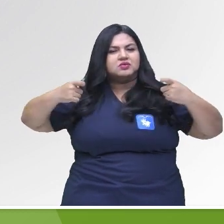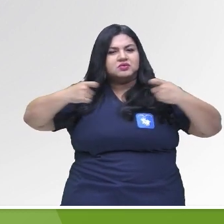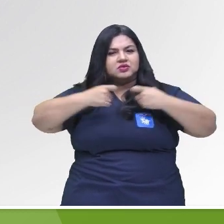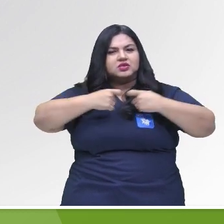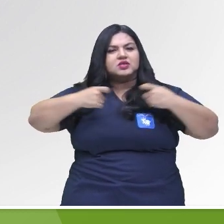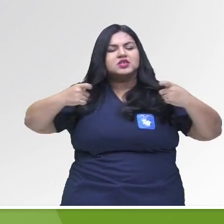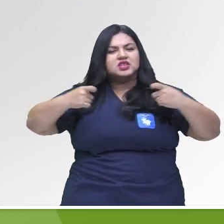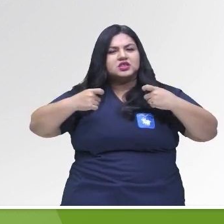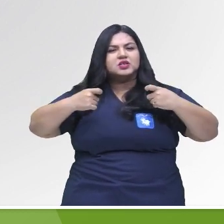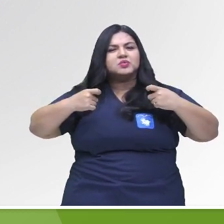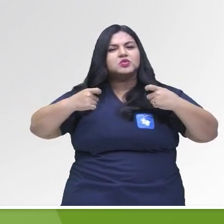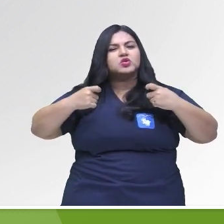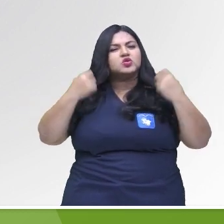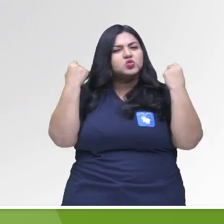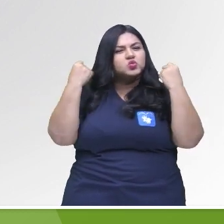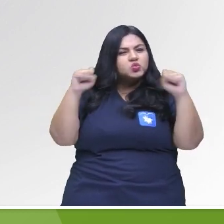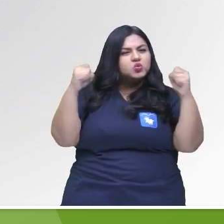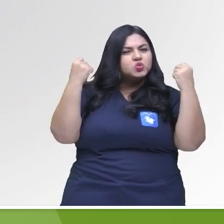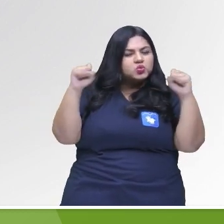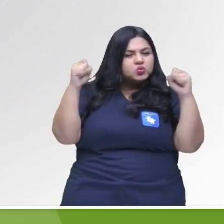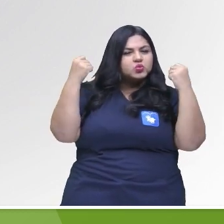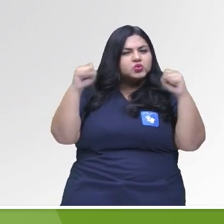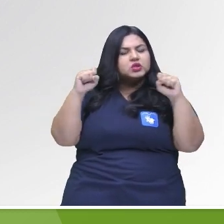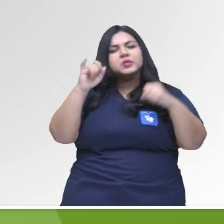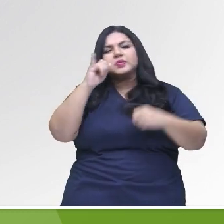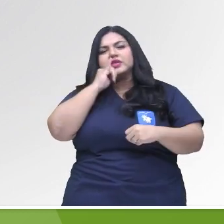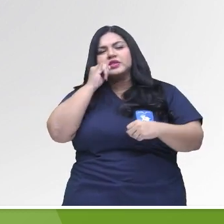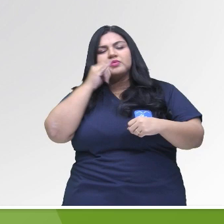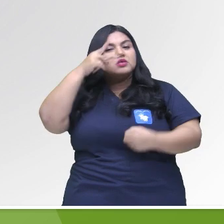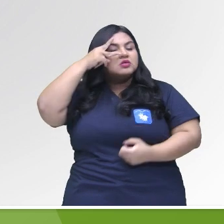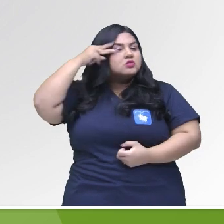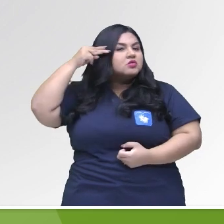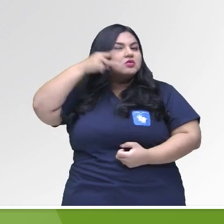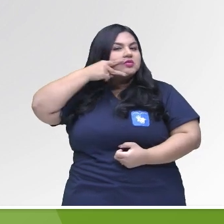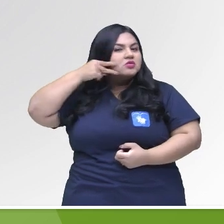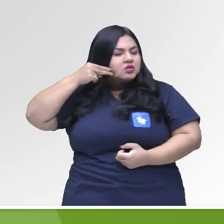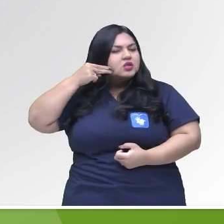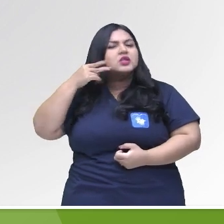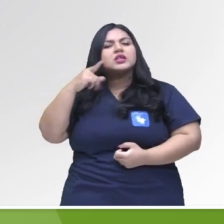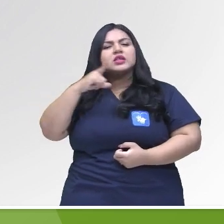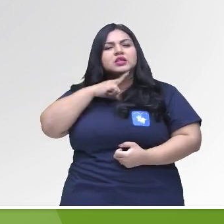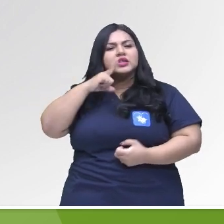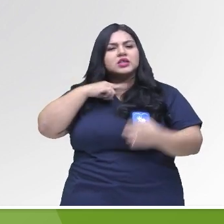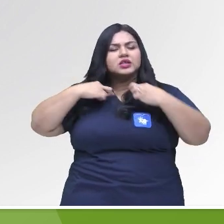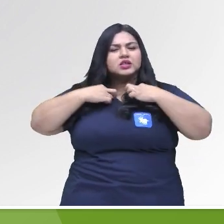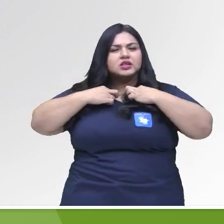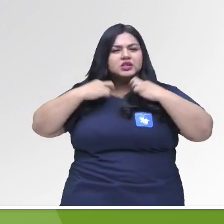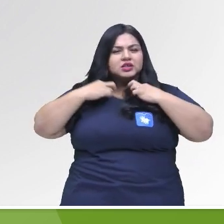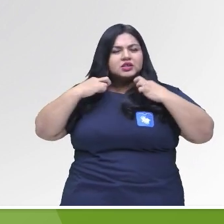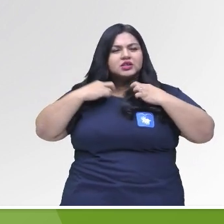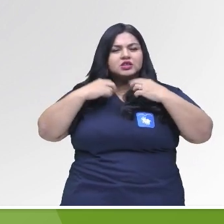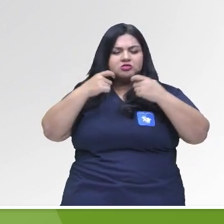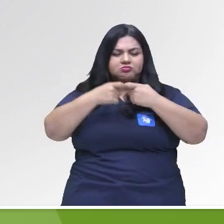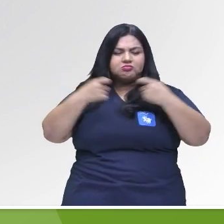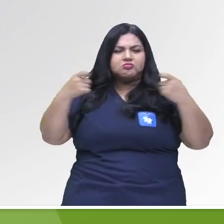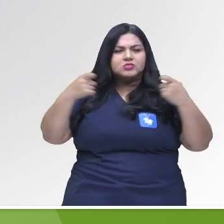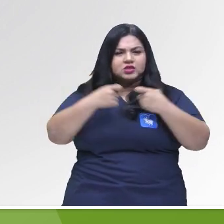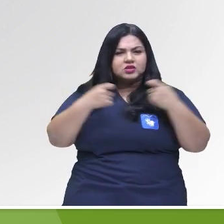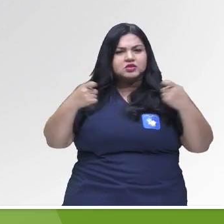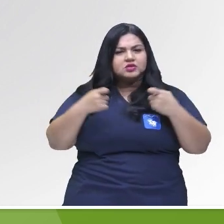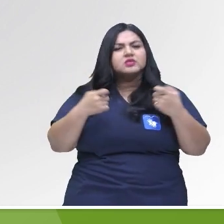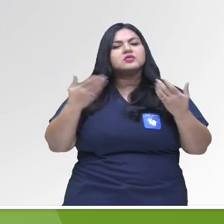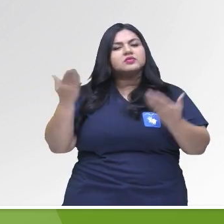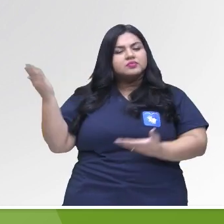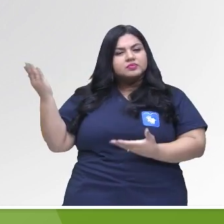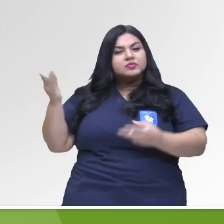de ginástica, por exemplo, em biquínis, tá? Aqueles tecidos que têm um pouquinho mais de elasticidade, são as